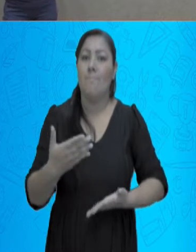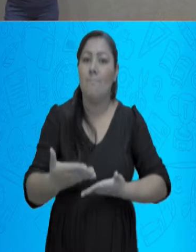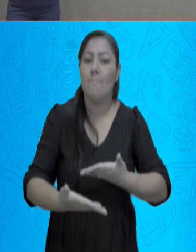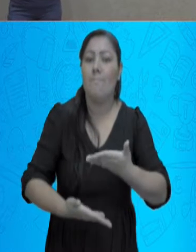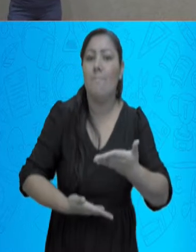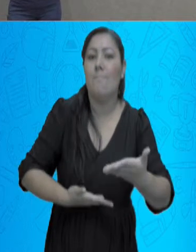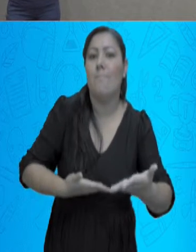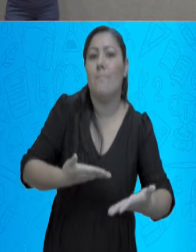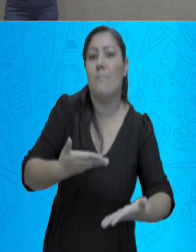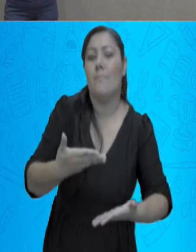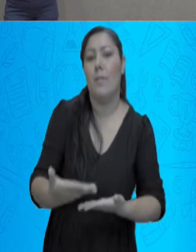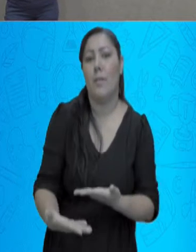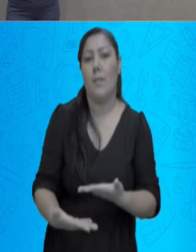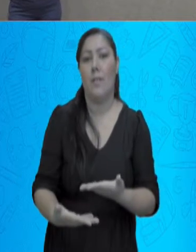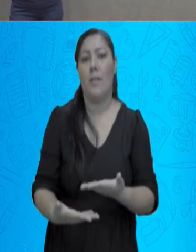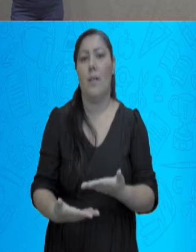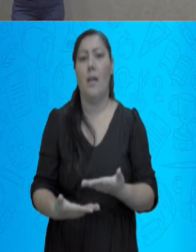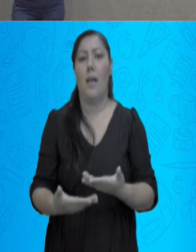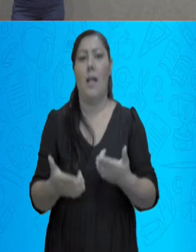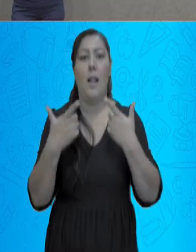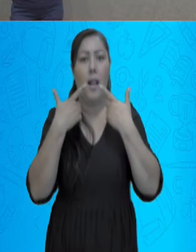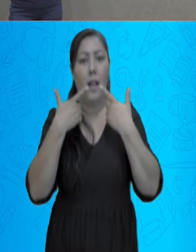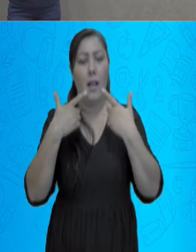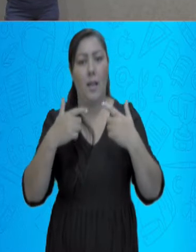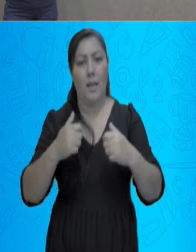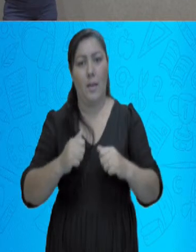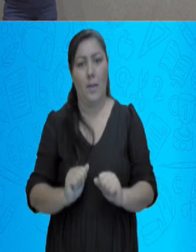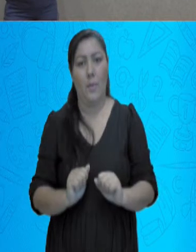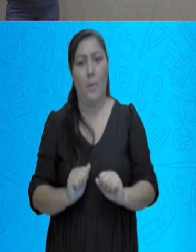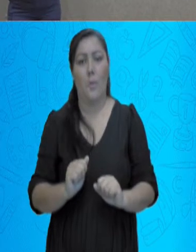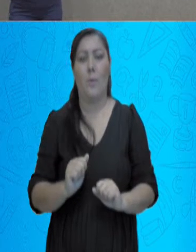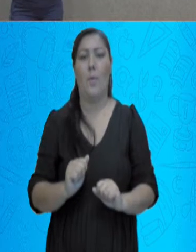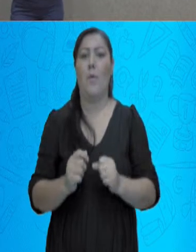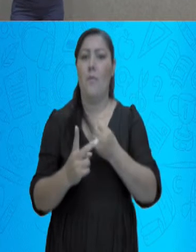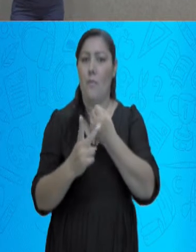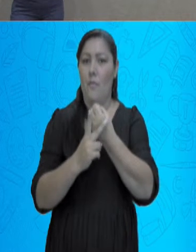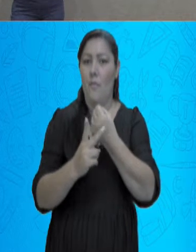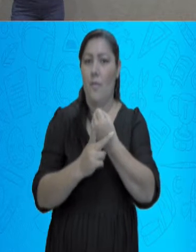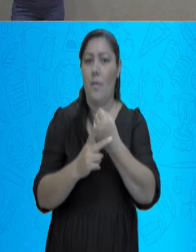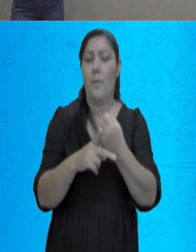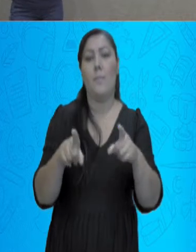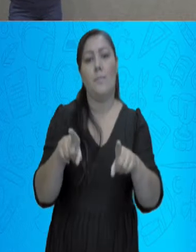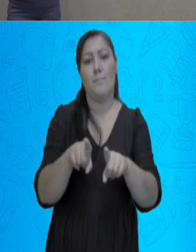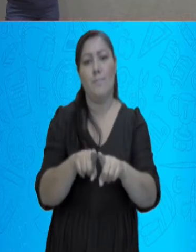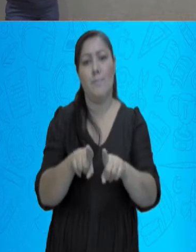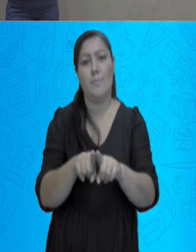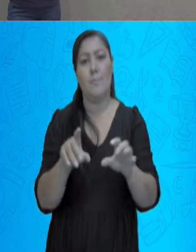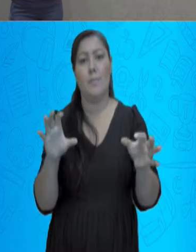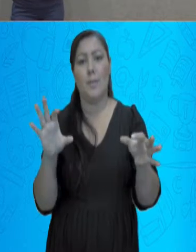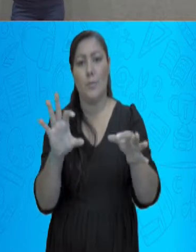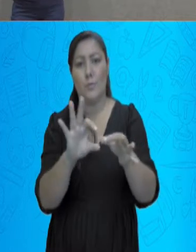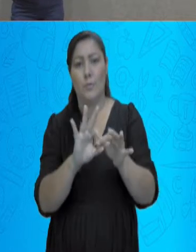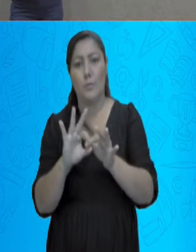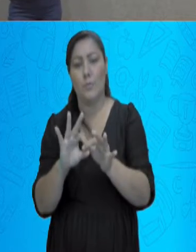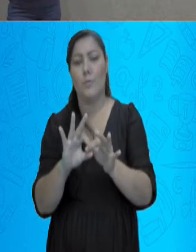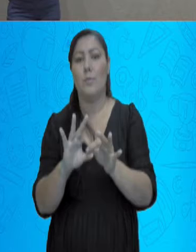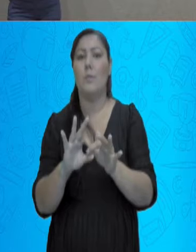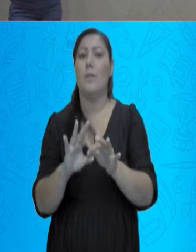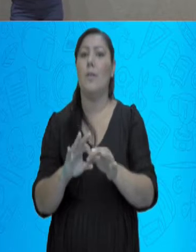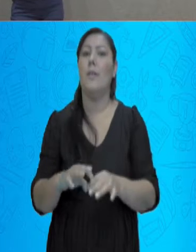verbal juntamente com a imagem e que decorre para um poder de quê? De convencer, de